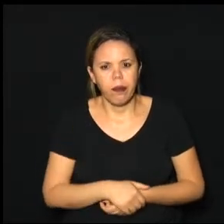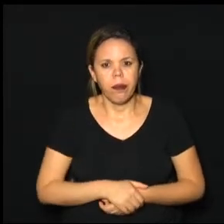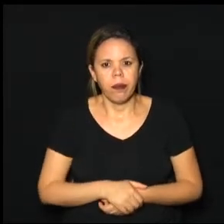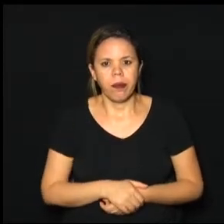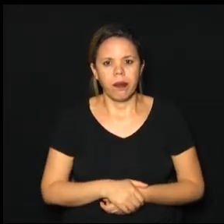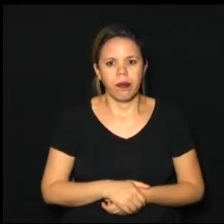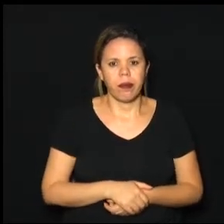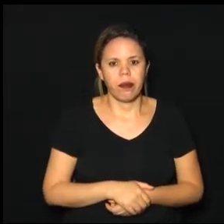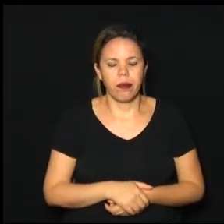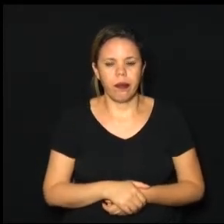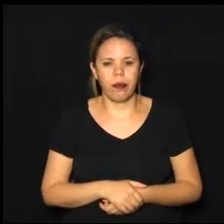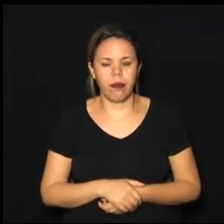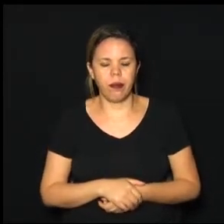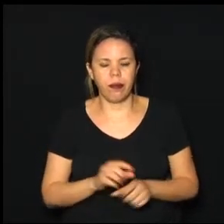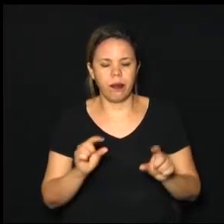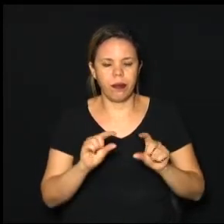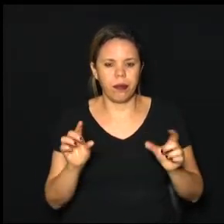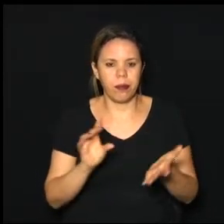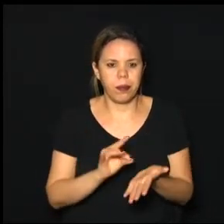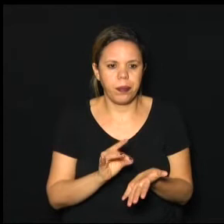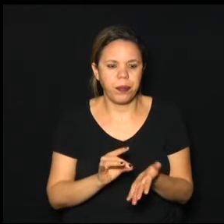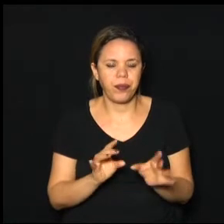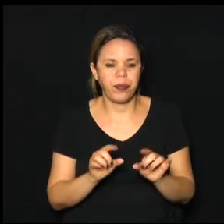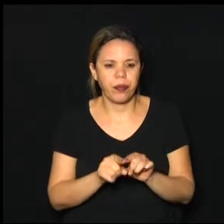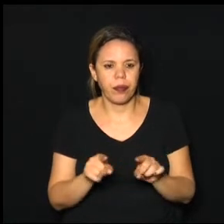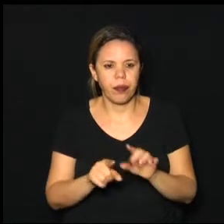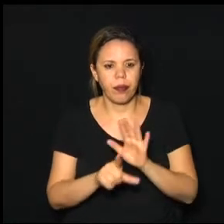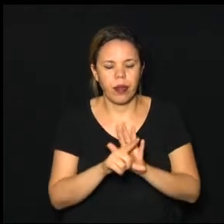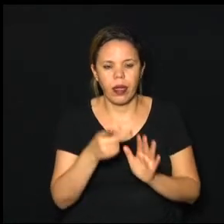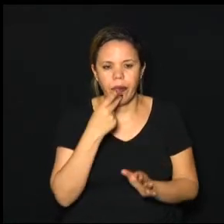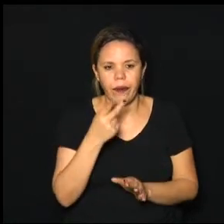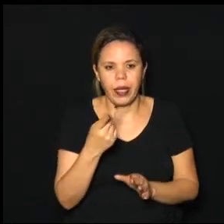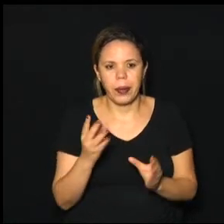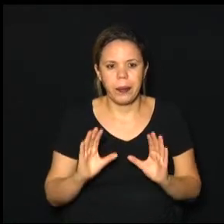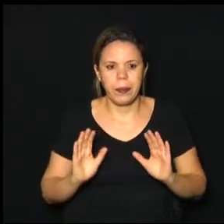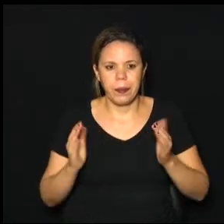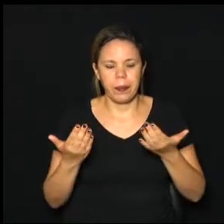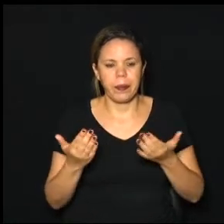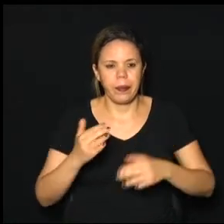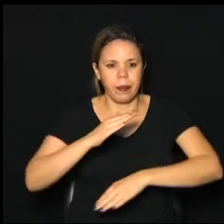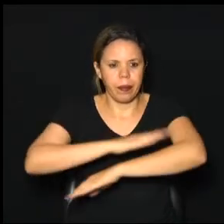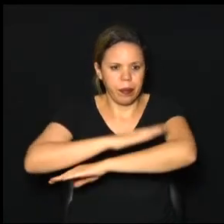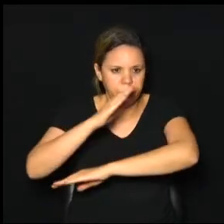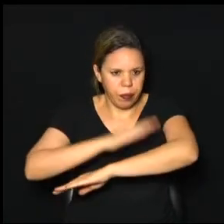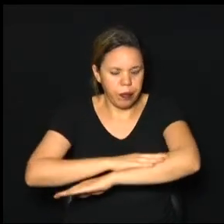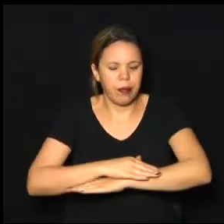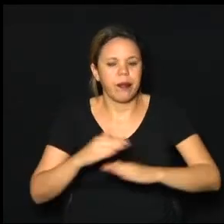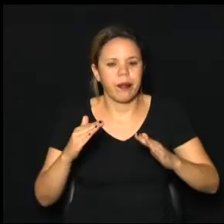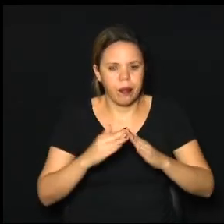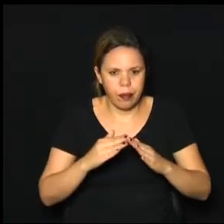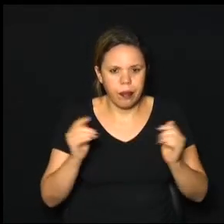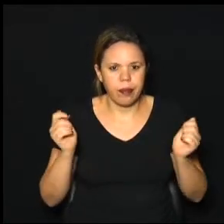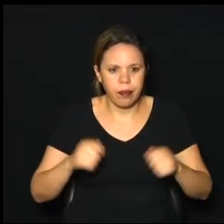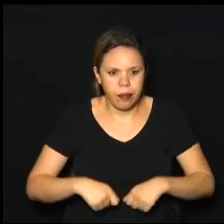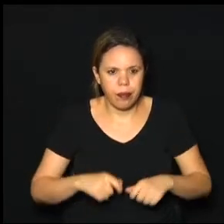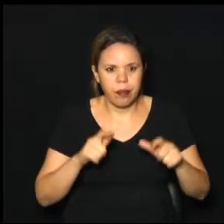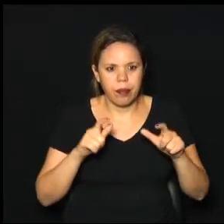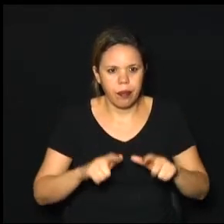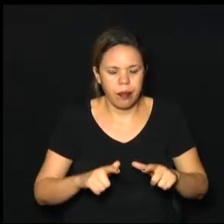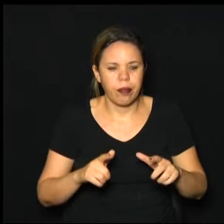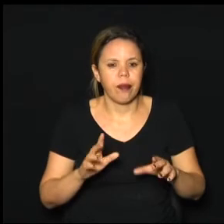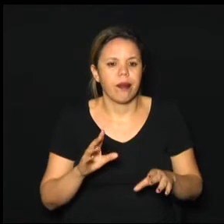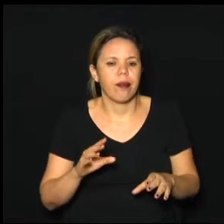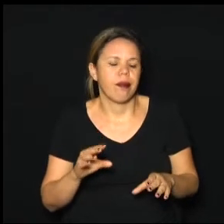Esses adesivos que eu estou falando para vocês, a lei também fala que pode ser colocado em janelas residenciais, que é um ponto escuro da